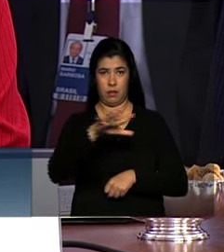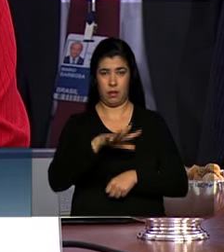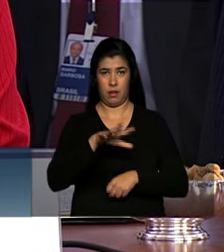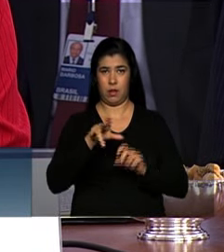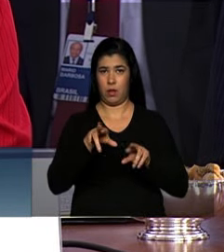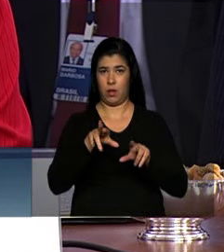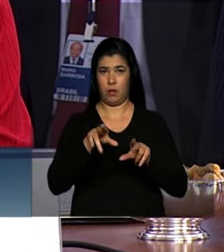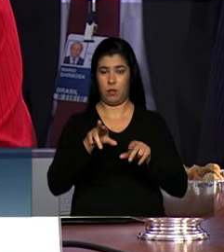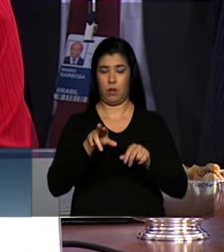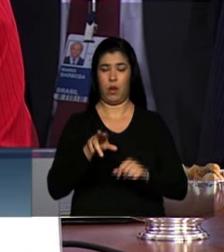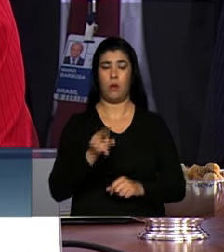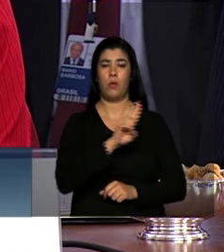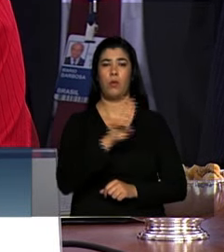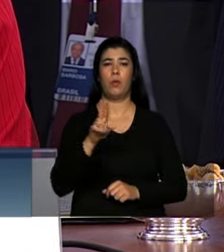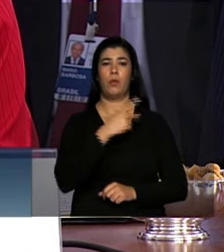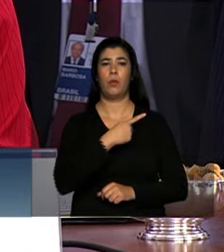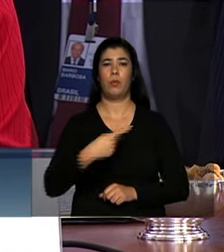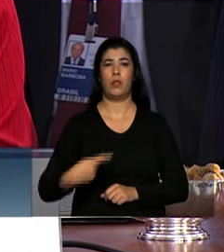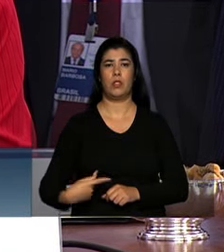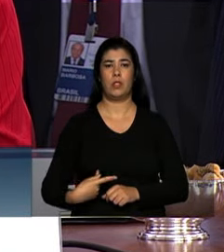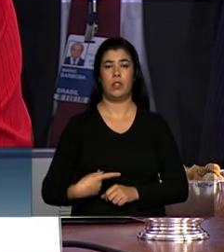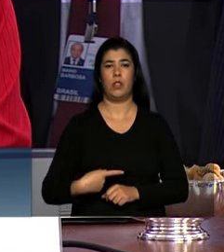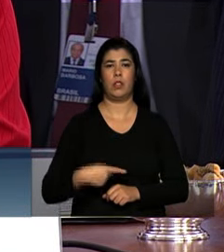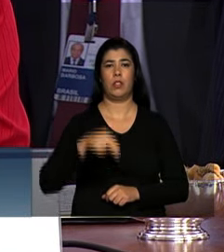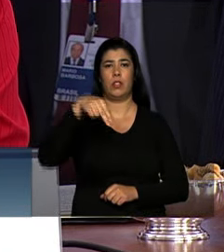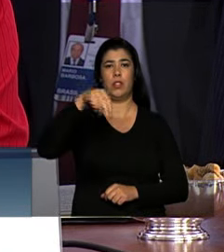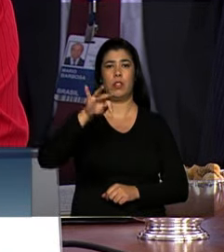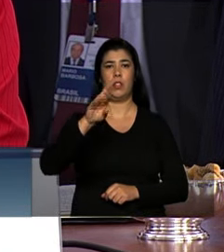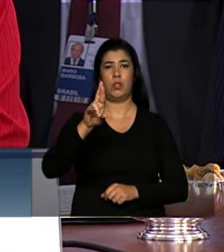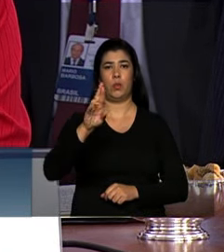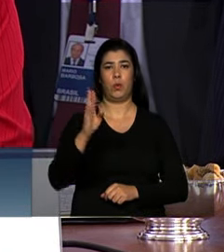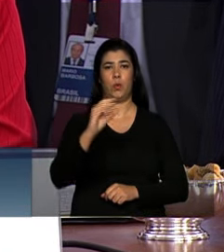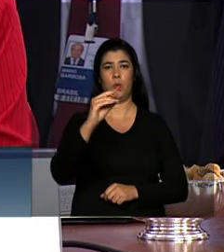presidente Néstor Kirchner, o presidente Hugo Chávez